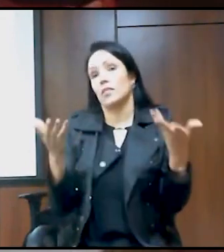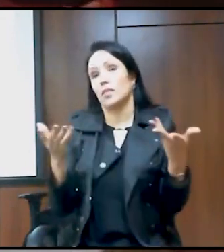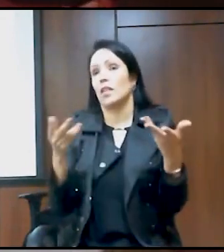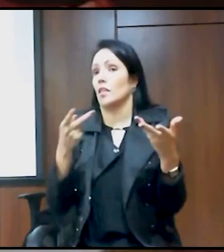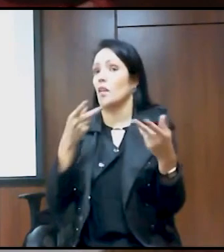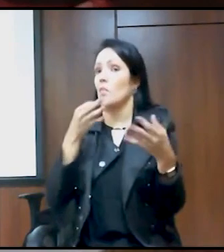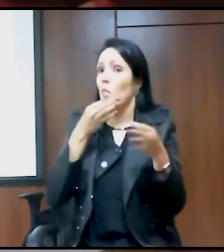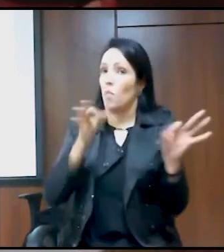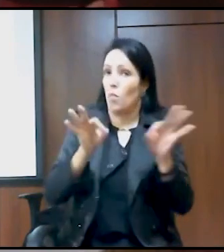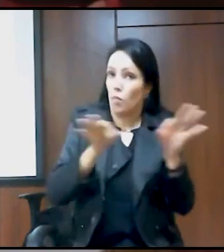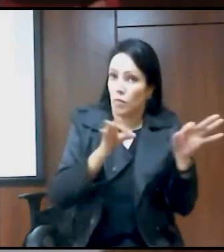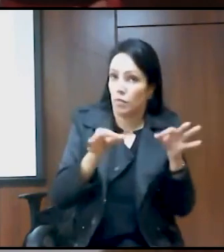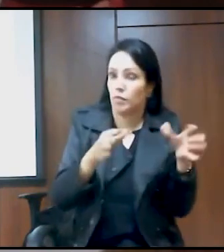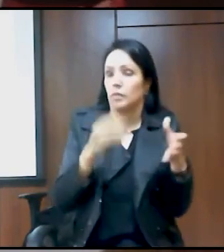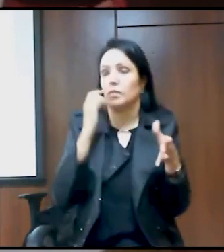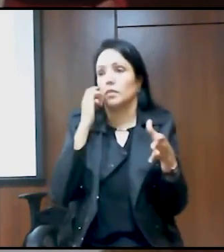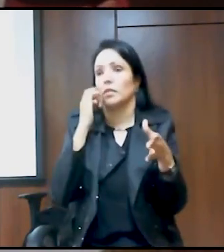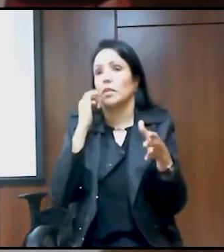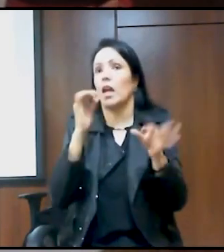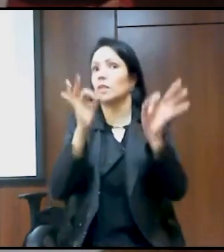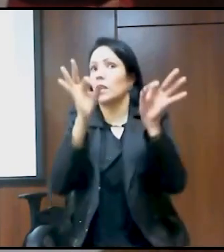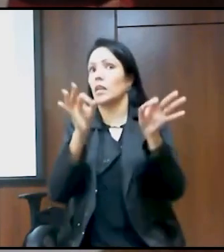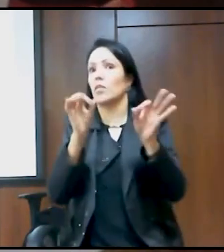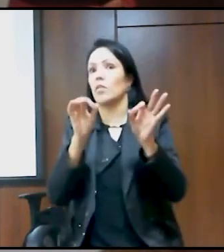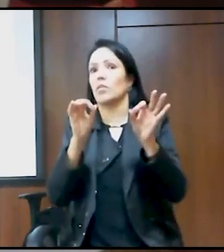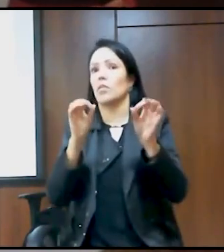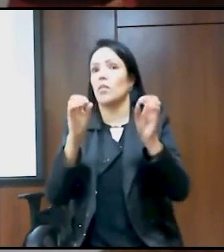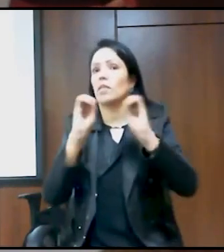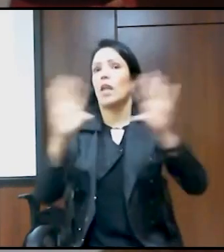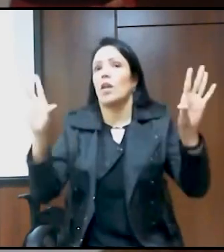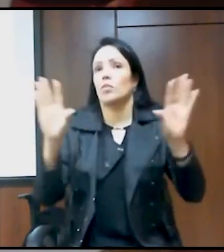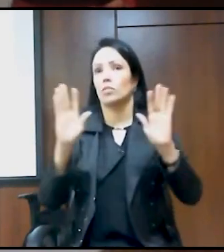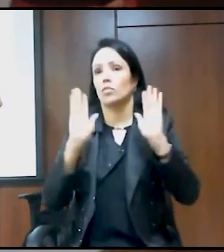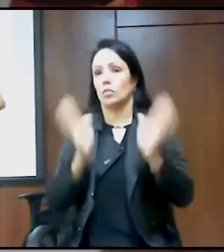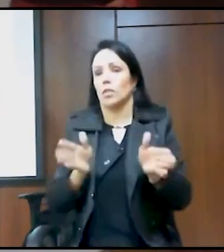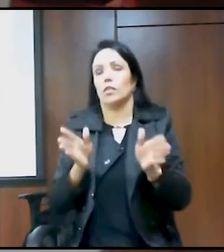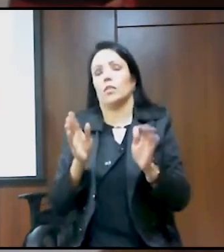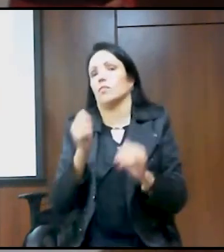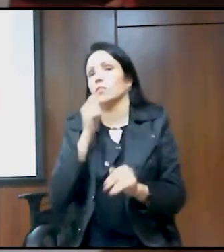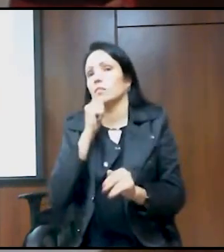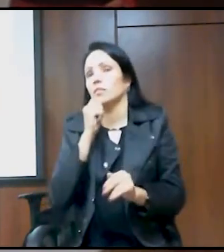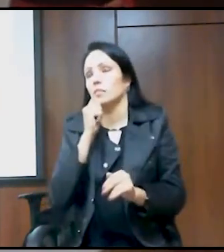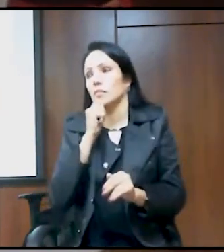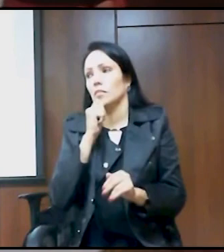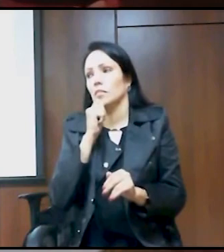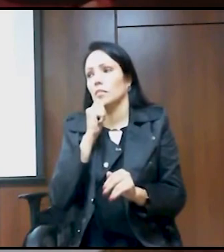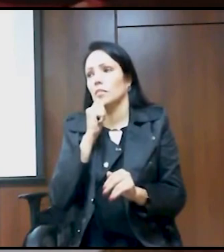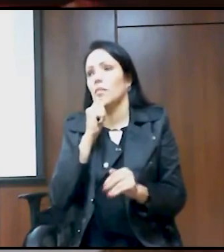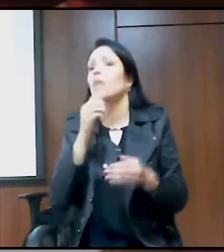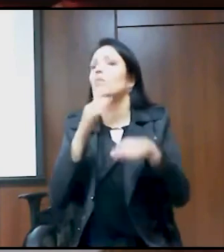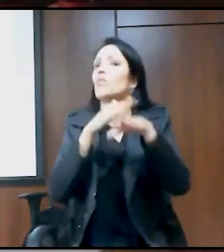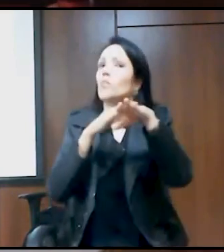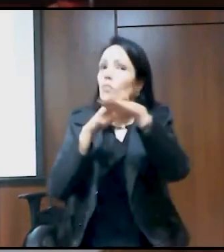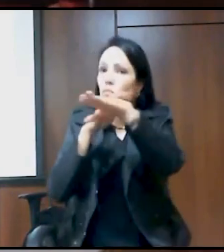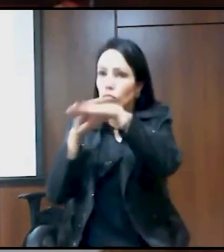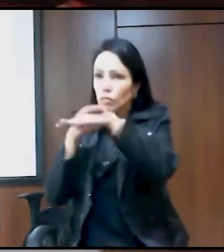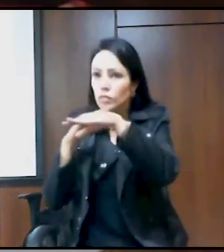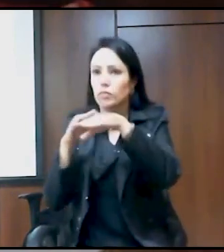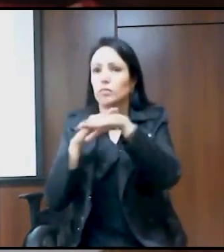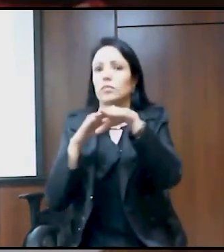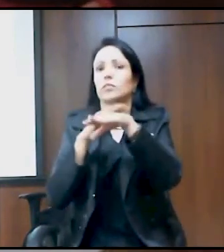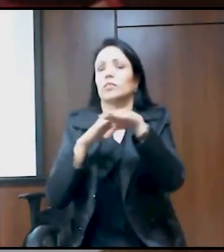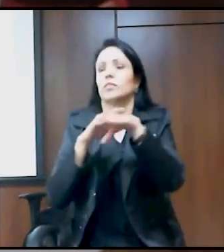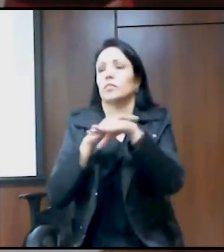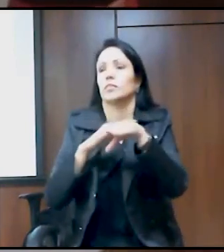sendo proposto, não oficialmente, tá? Isso a gente tem dados de pesquisa, porque a gente está conversando com as imobiliárias que estão fazendo as negociatas